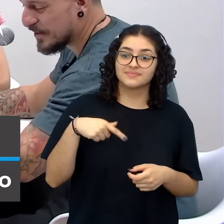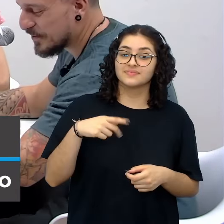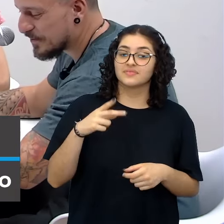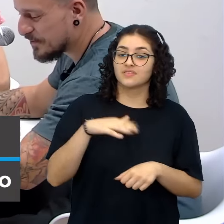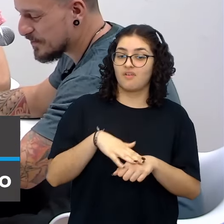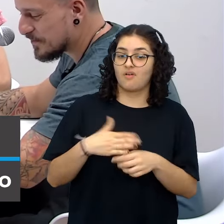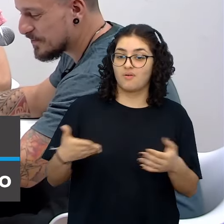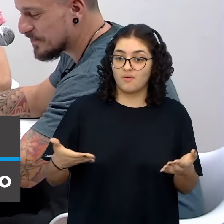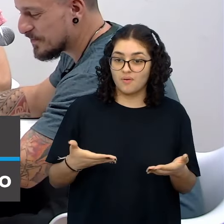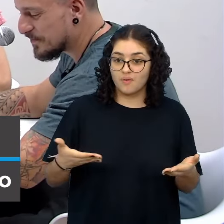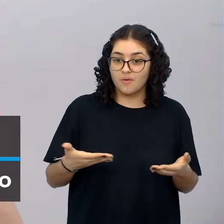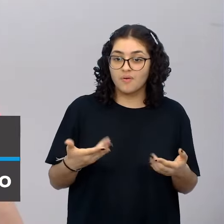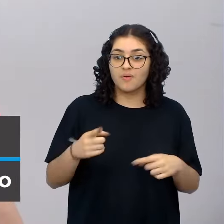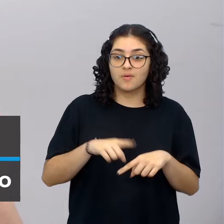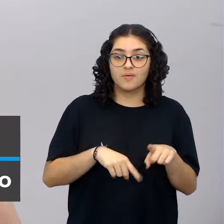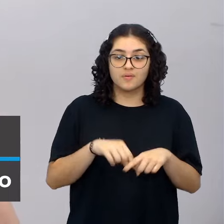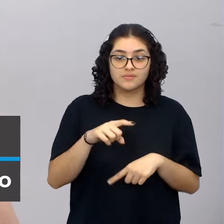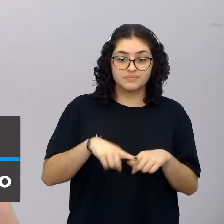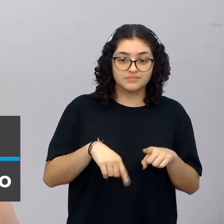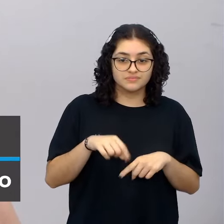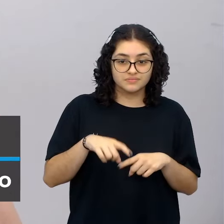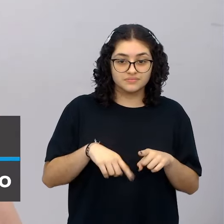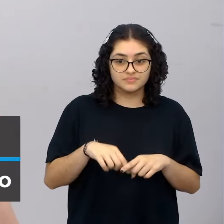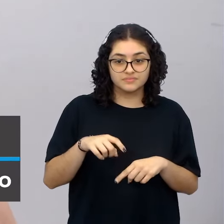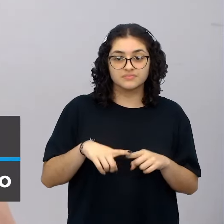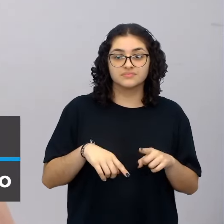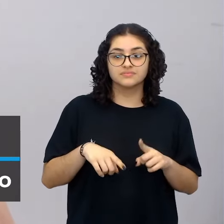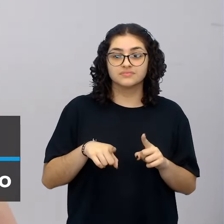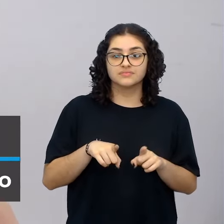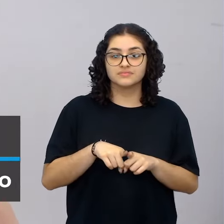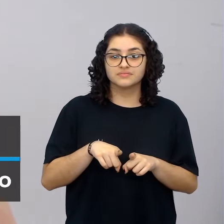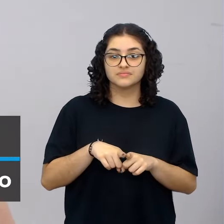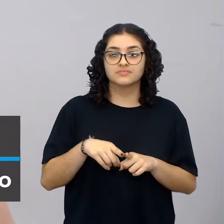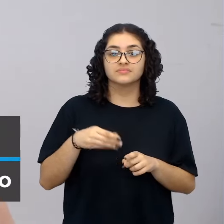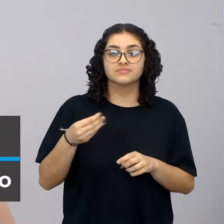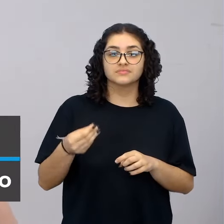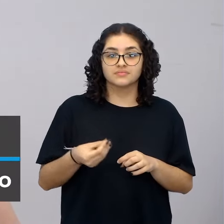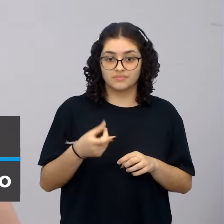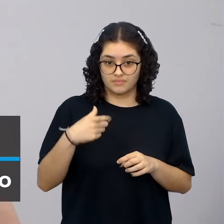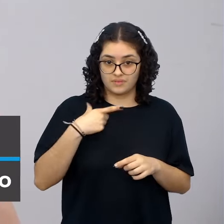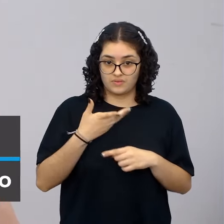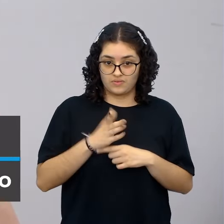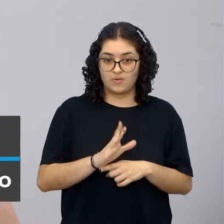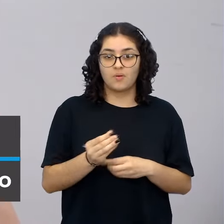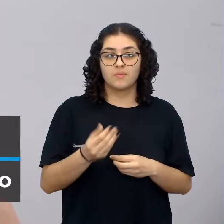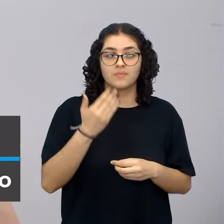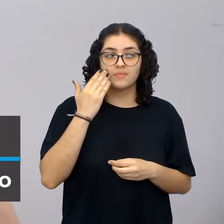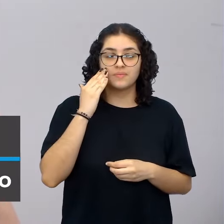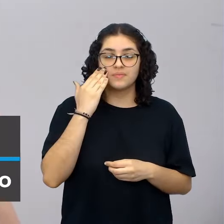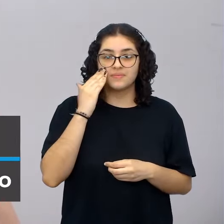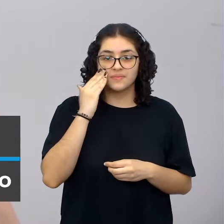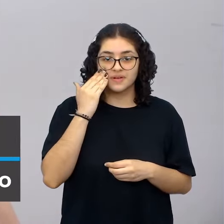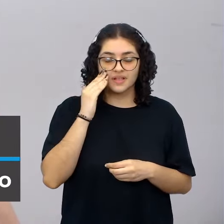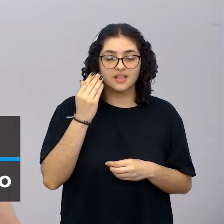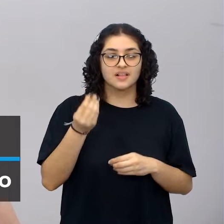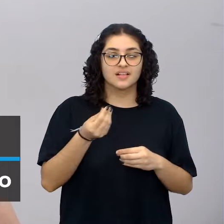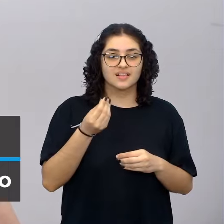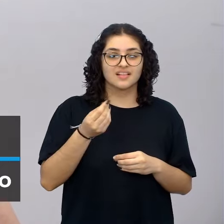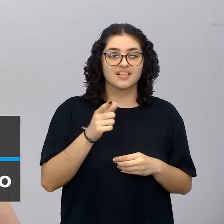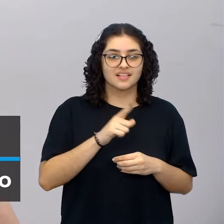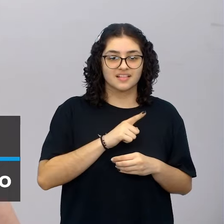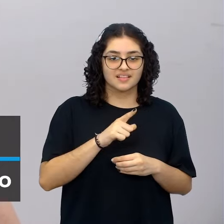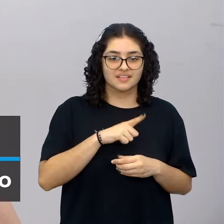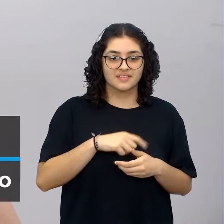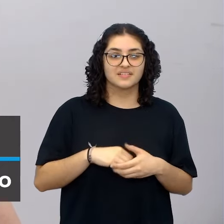hoje sobre os materiais e, na medida do possível, esclarecer ou ajudar vocês a entender um pouco mais sobre essa questão